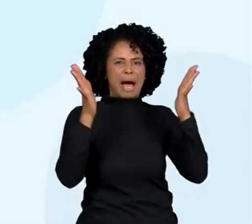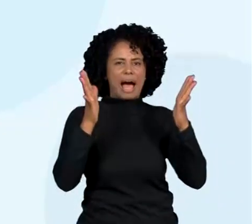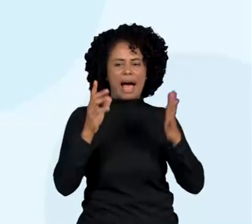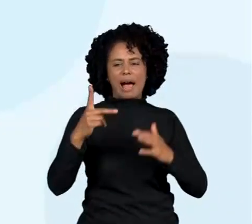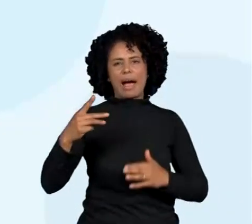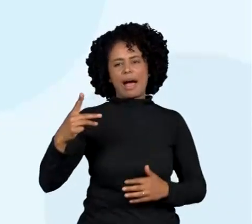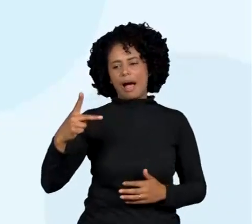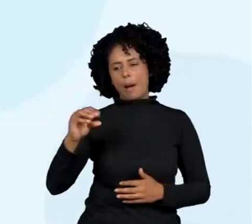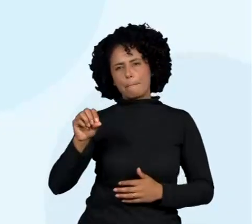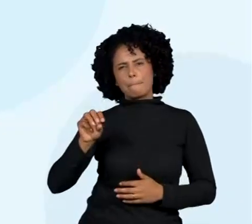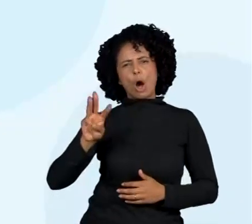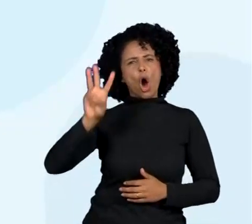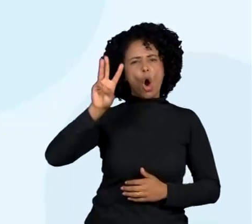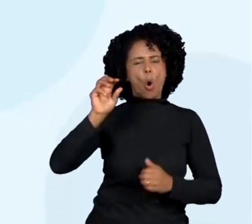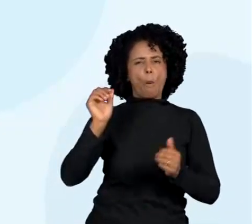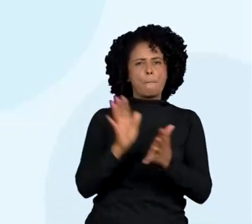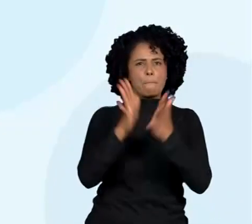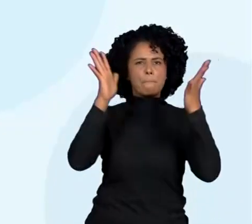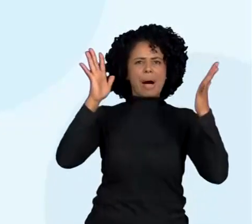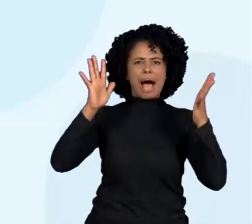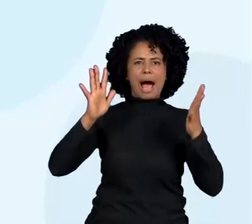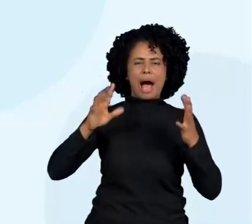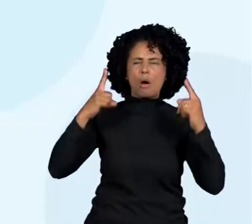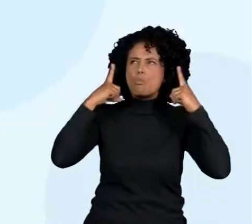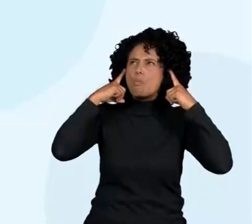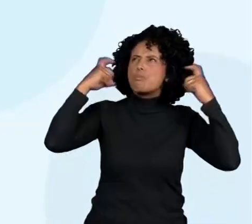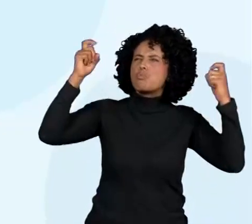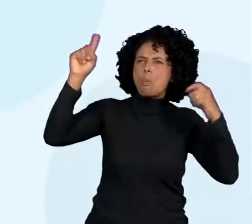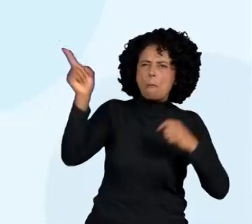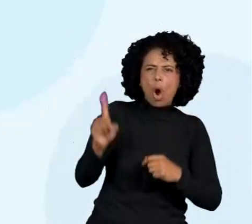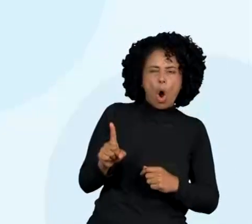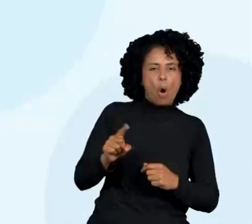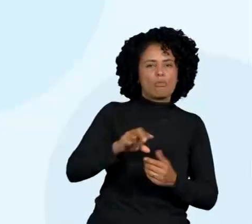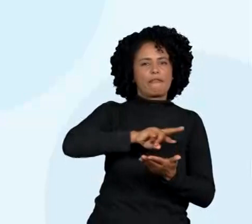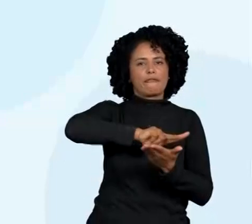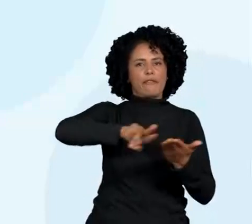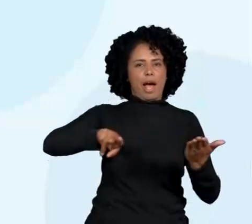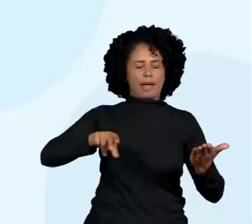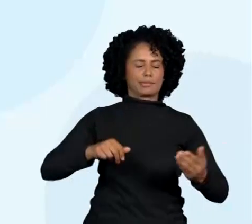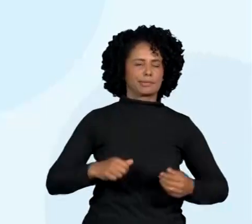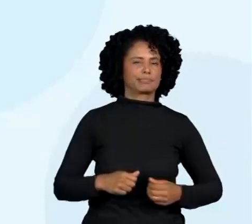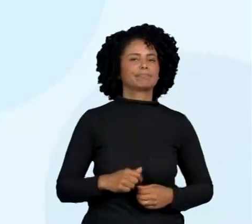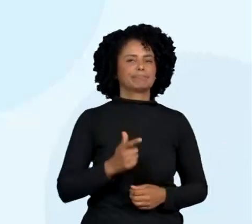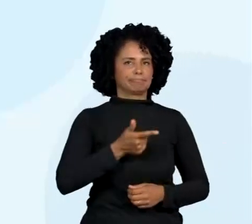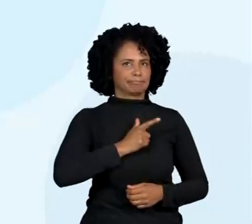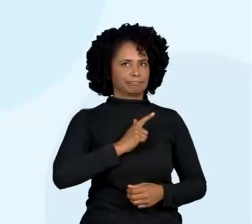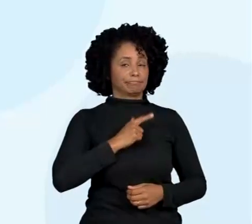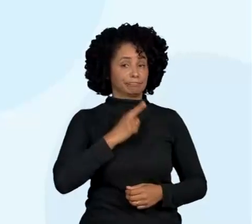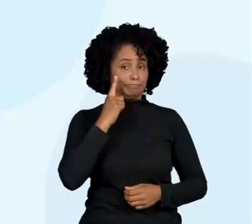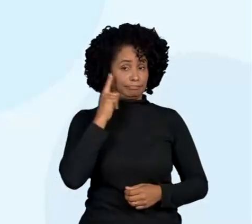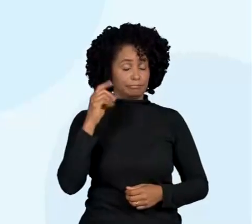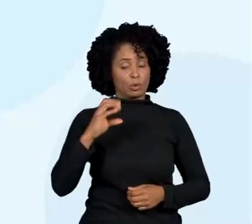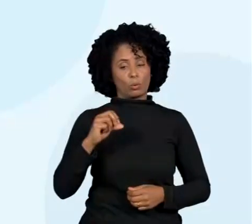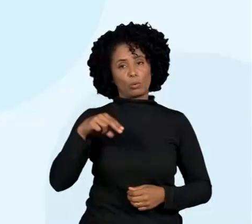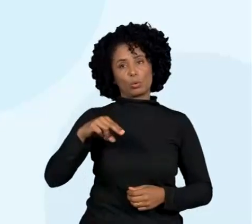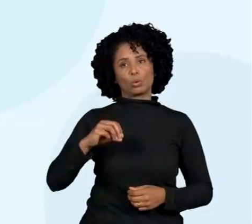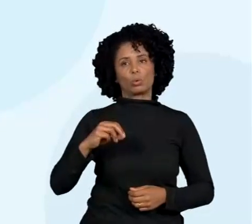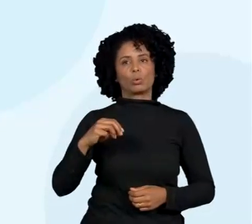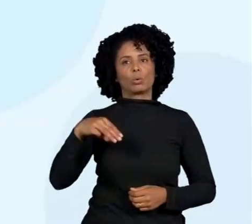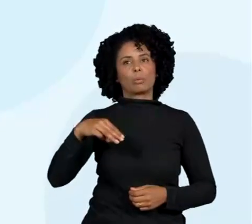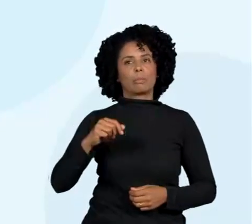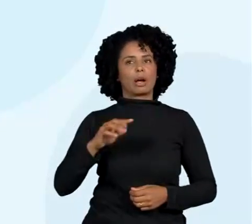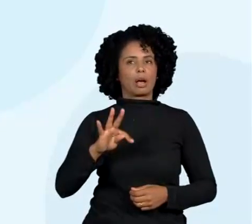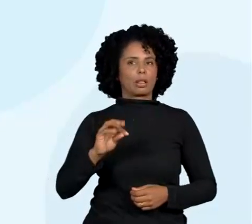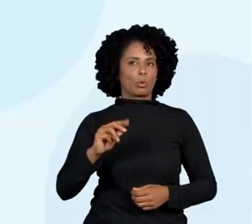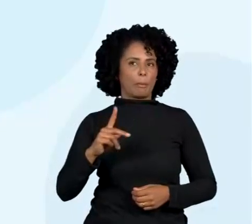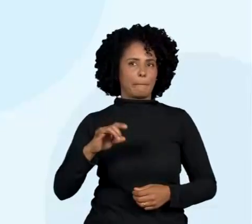onomatopeias. Olha uma palavra nova aí de novo. Aqui eu vou fazer o recorte nas onomatopeias, que se referem a